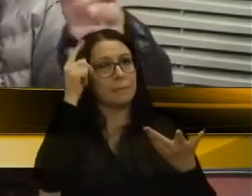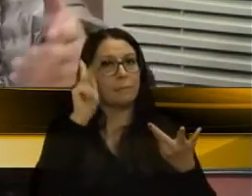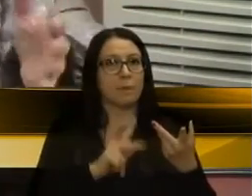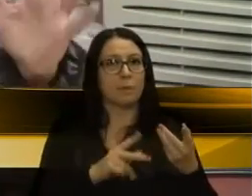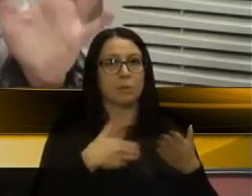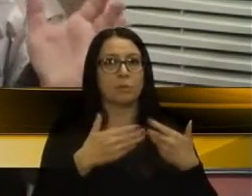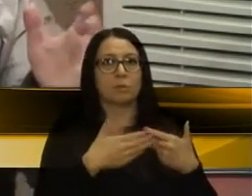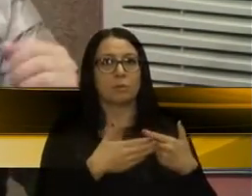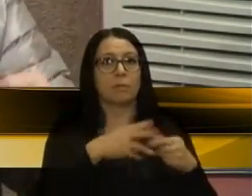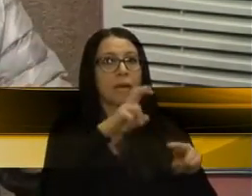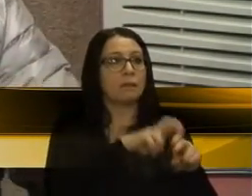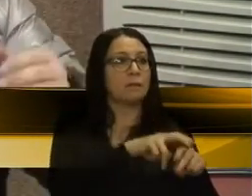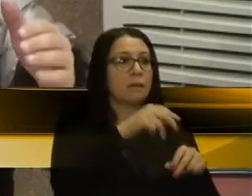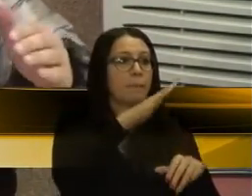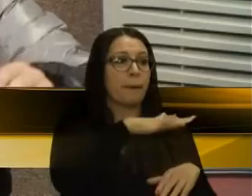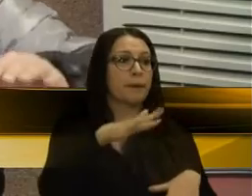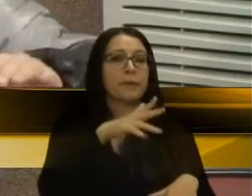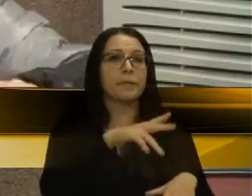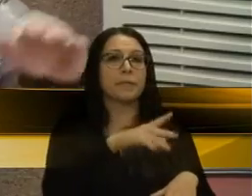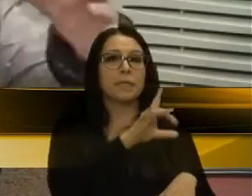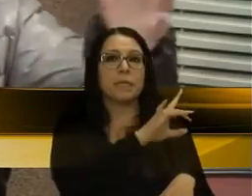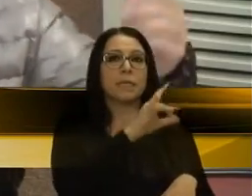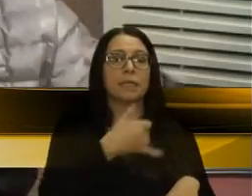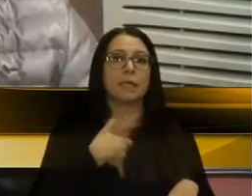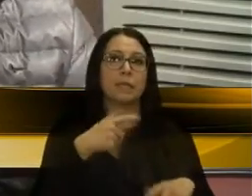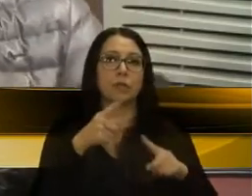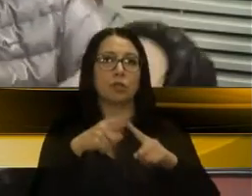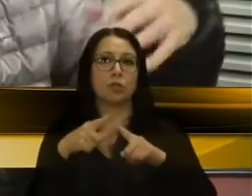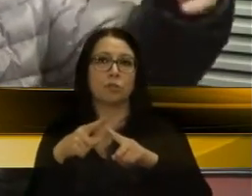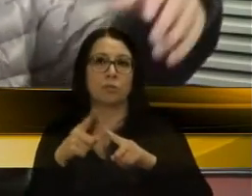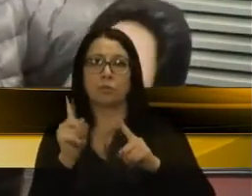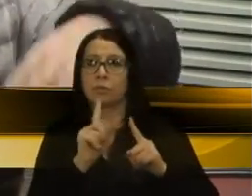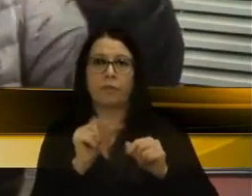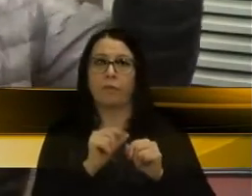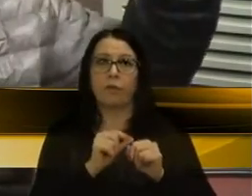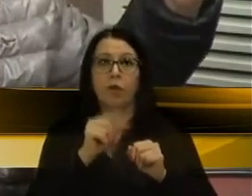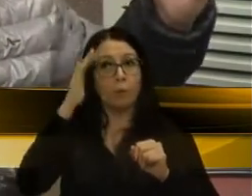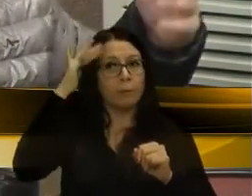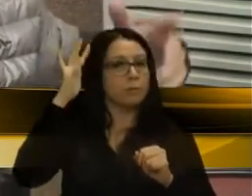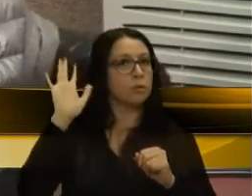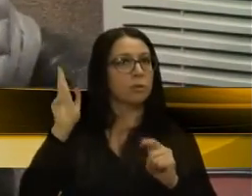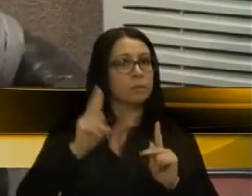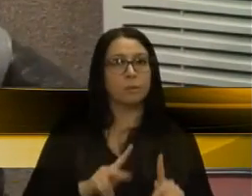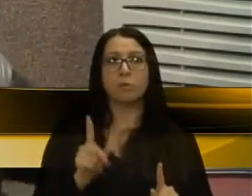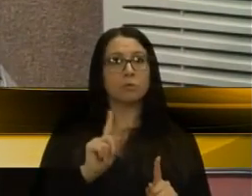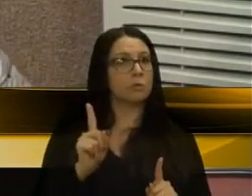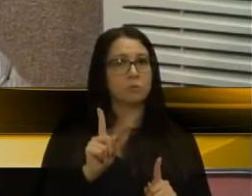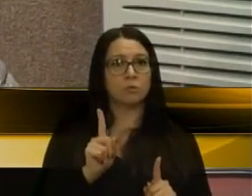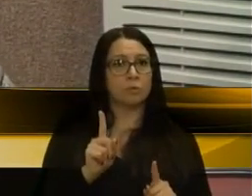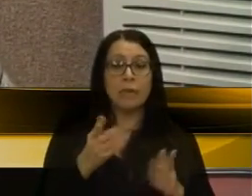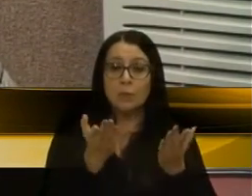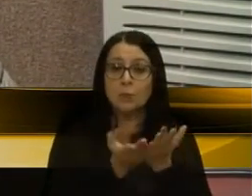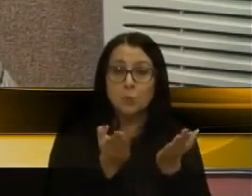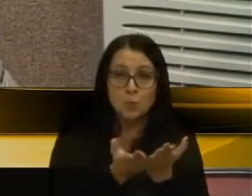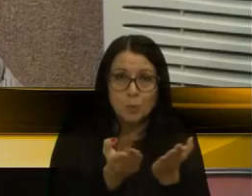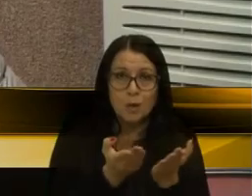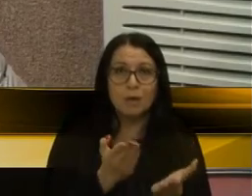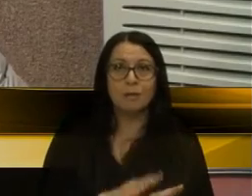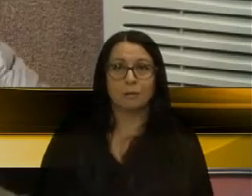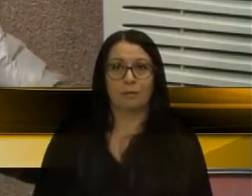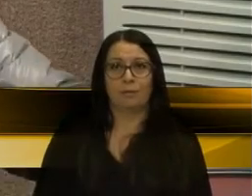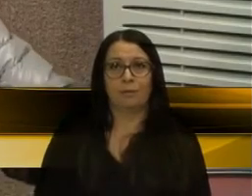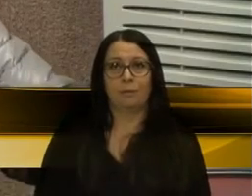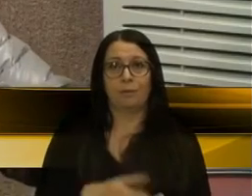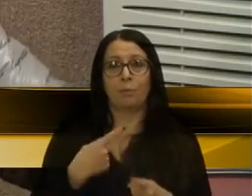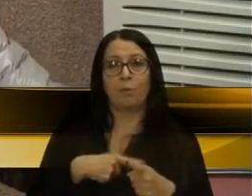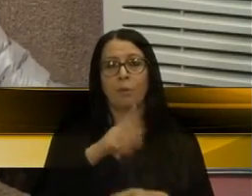qualquer. Não coloque uma cadeira para a criança lá e cada idade tem um tipo de cadeira. Isso não foi uma imaginação de uma pessoa. Isso é estudado. Por